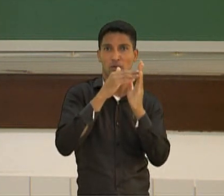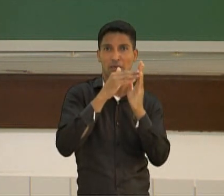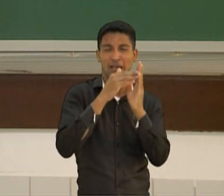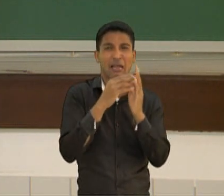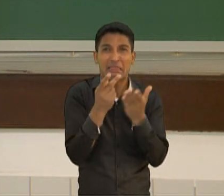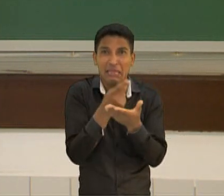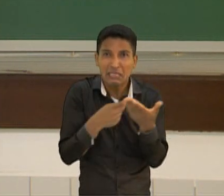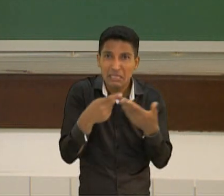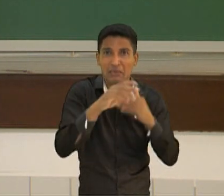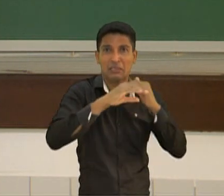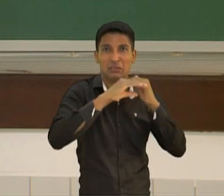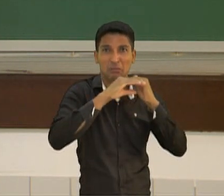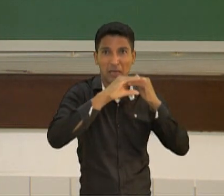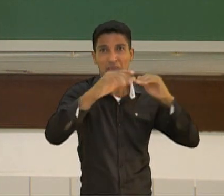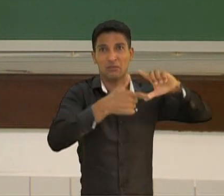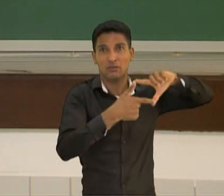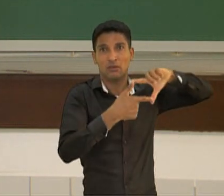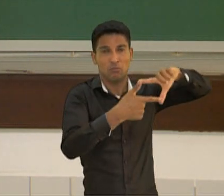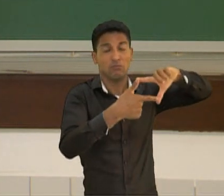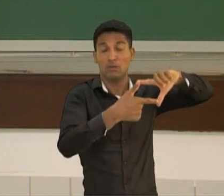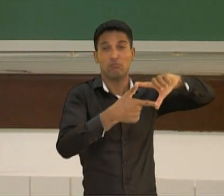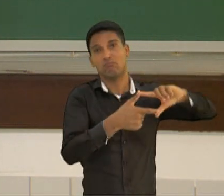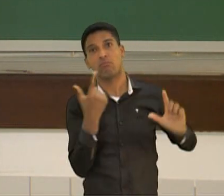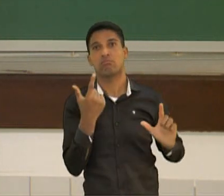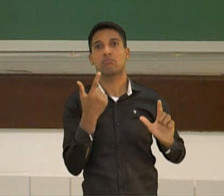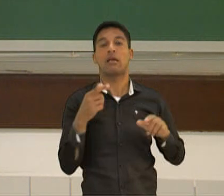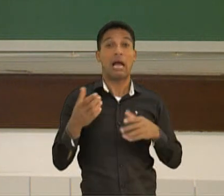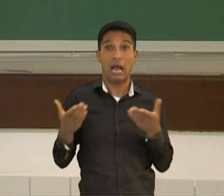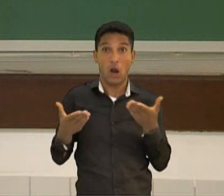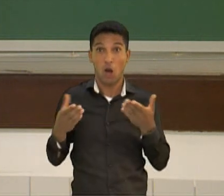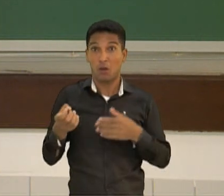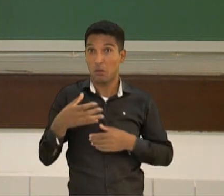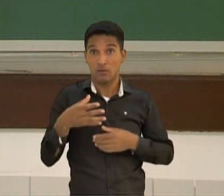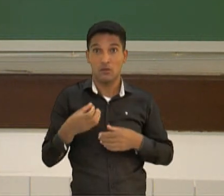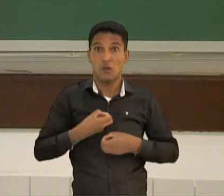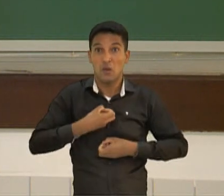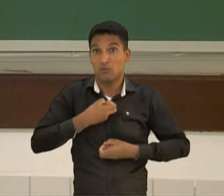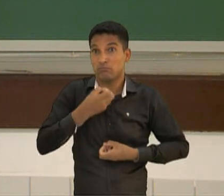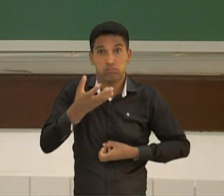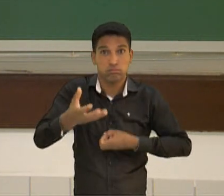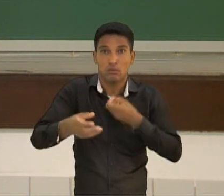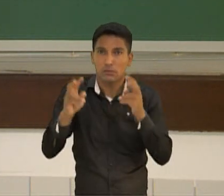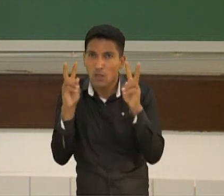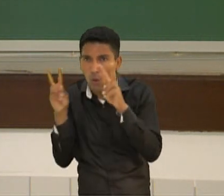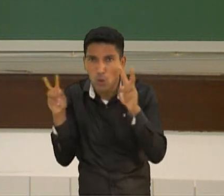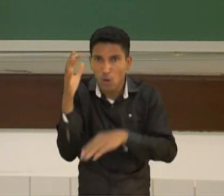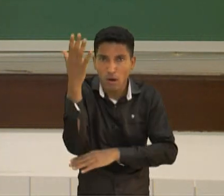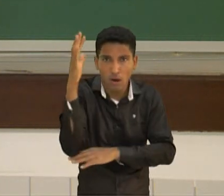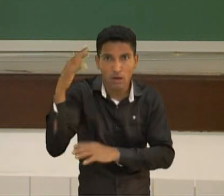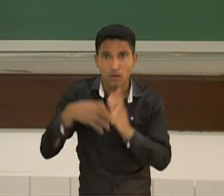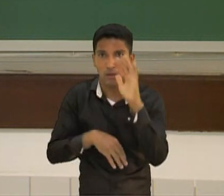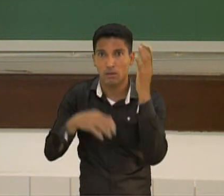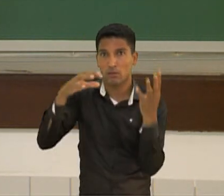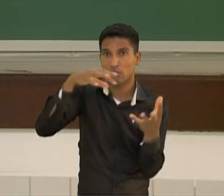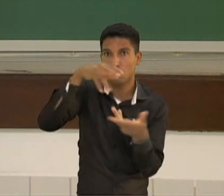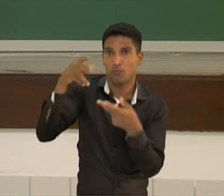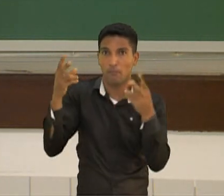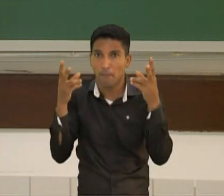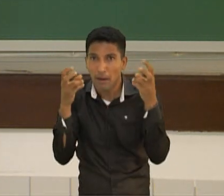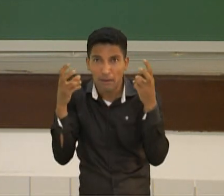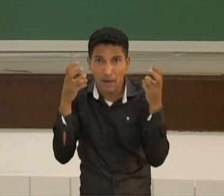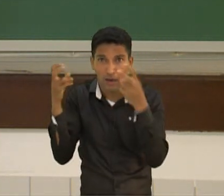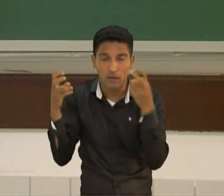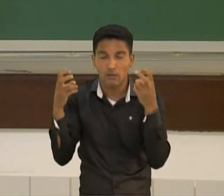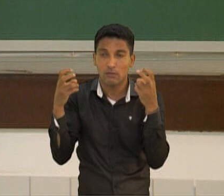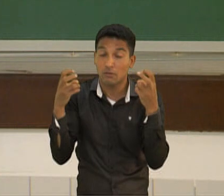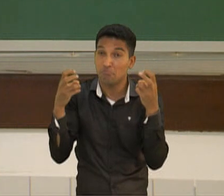aquela paisagem que você estava vendo da maneira como você quisesse, com muita criatividade, né, do que você